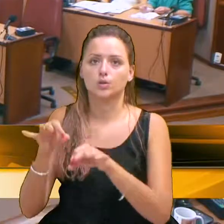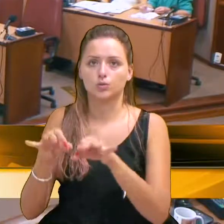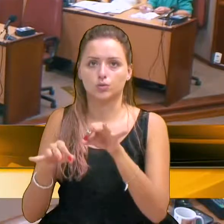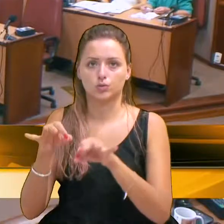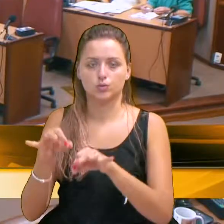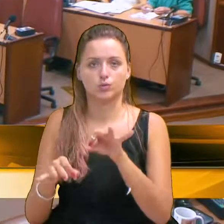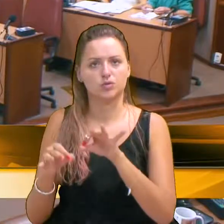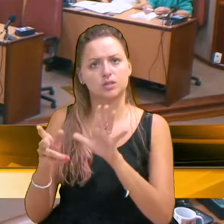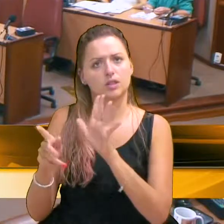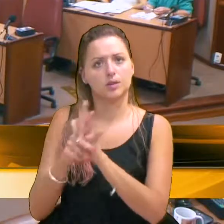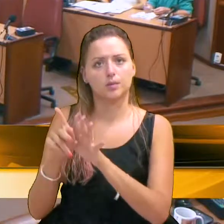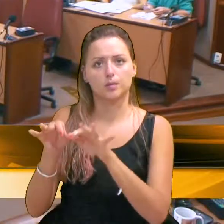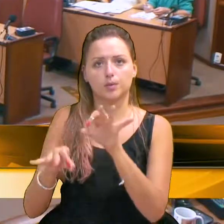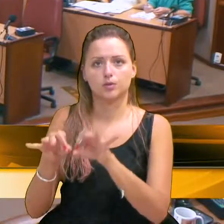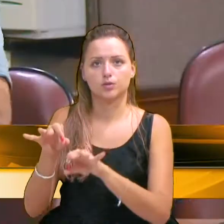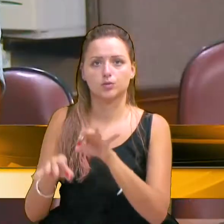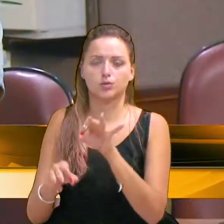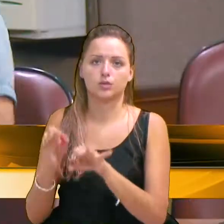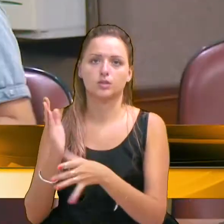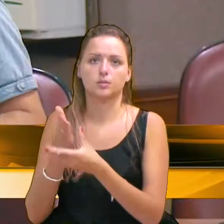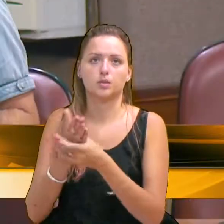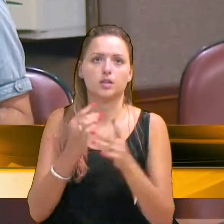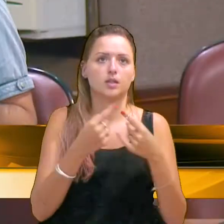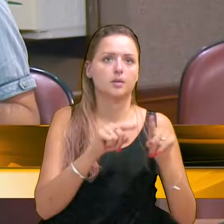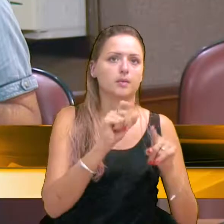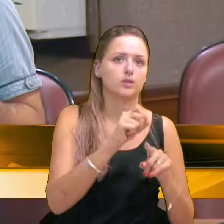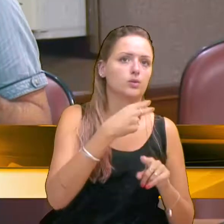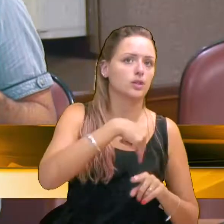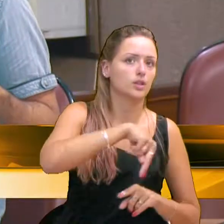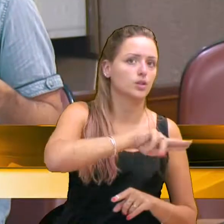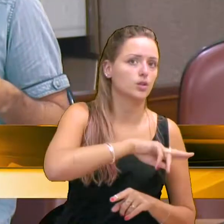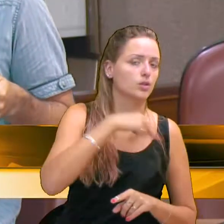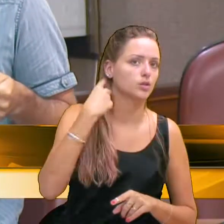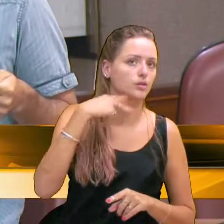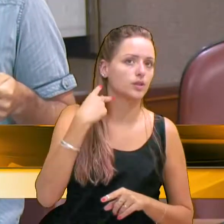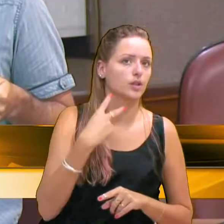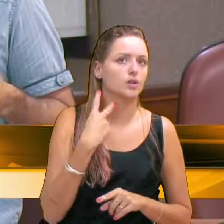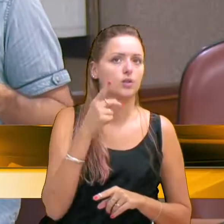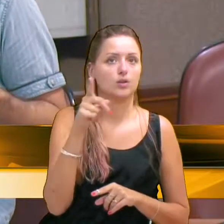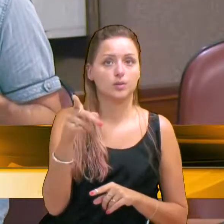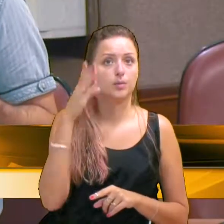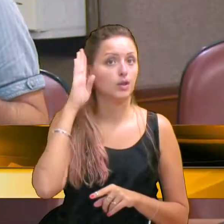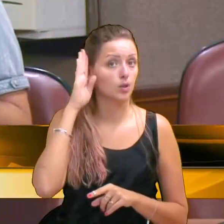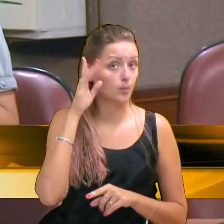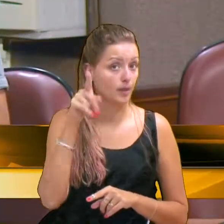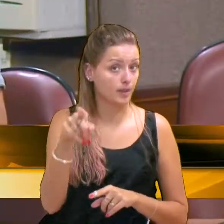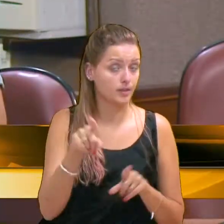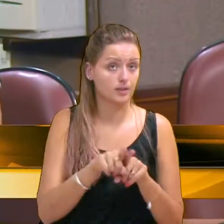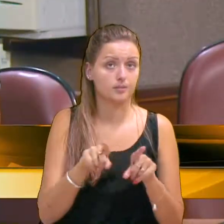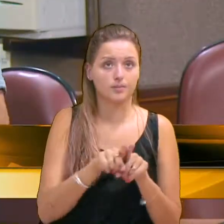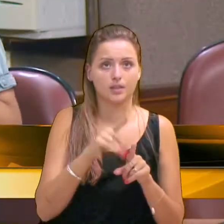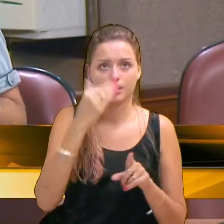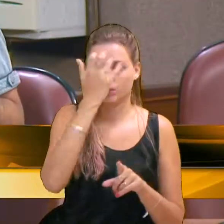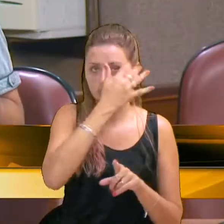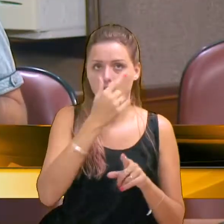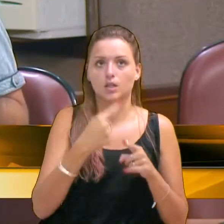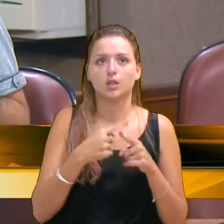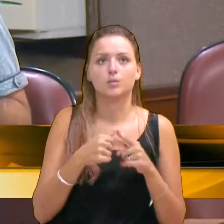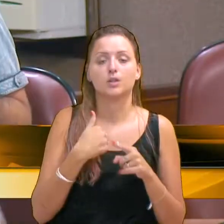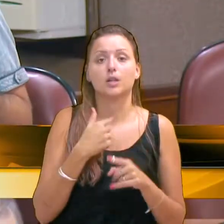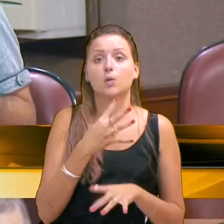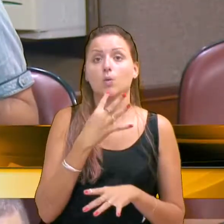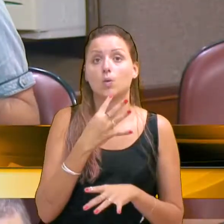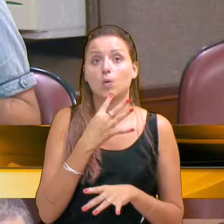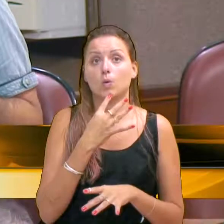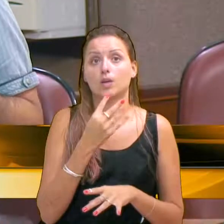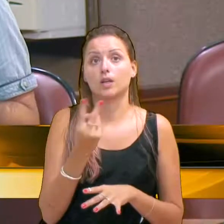gente deixa para a Justiça. Agora, o que é nosso cargo, vereadora Adilan, isso eu falo para o senhor, vereador Tomé, também, e não porque eu conheço o caráter de vocês